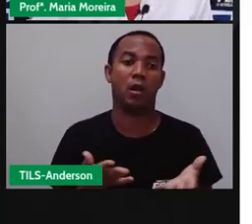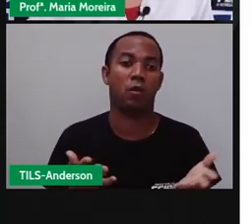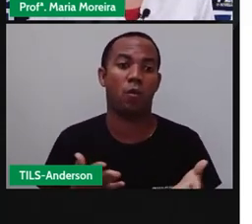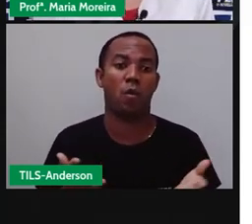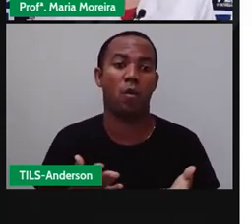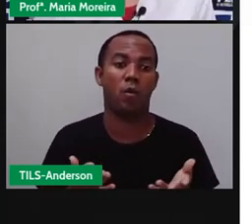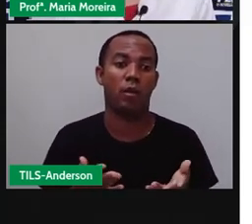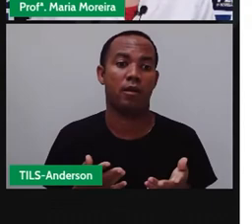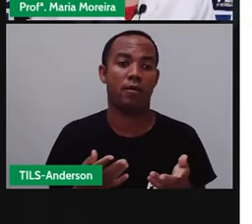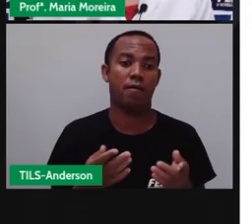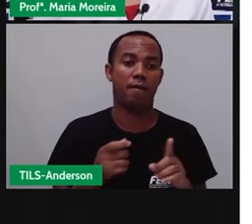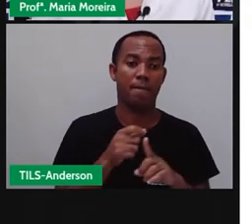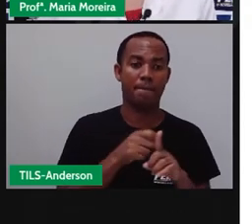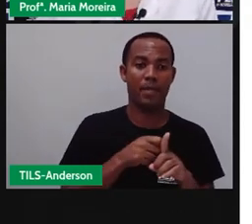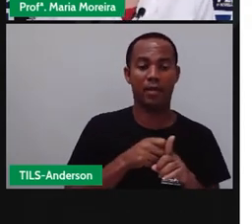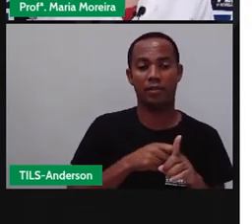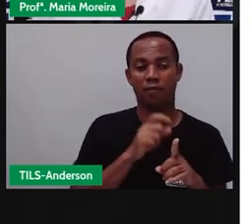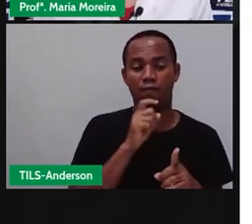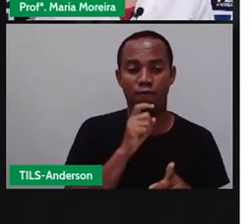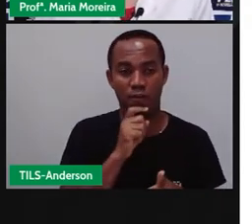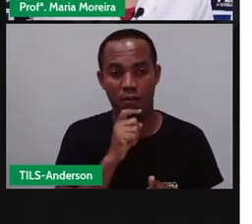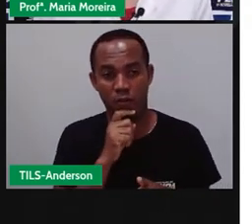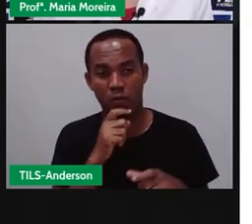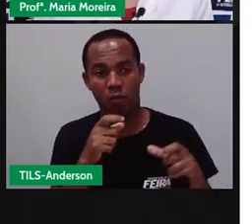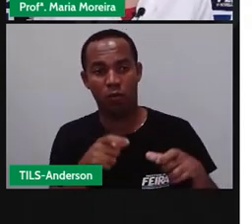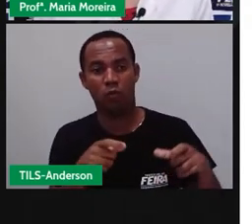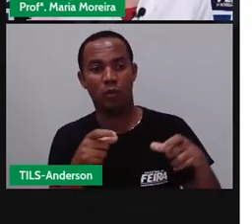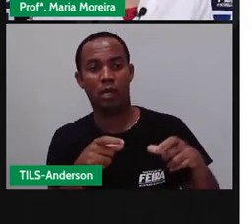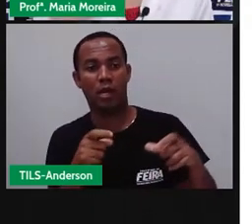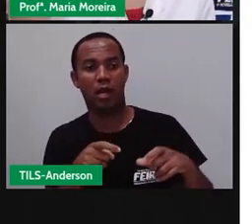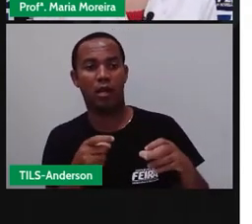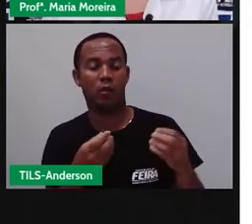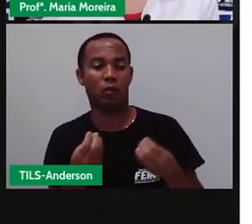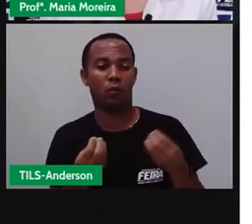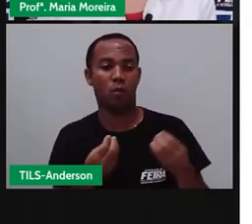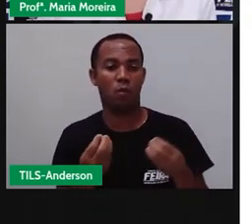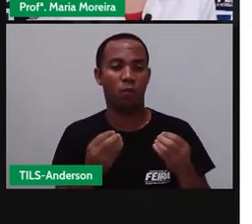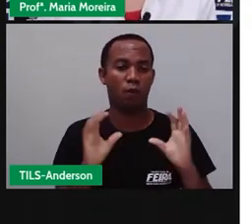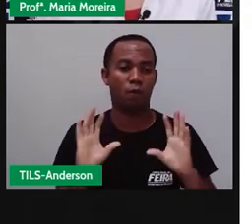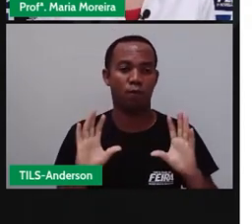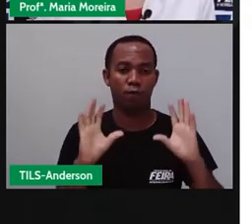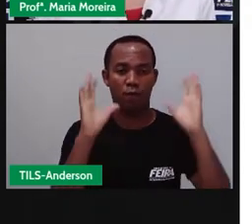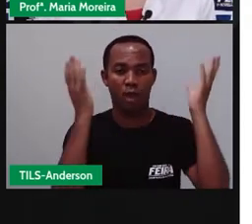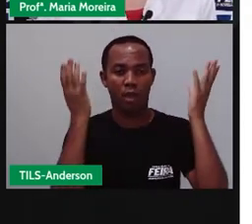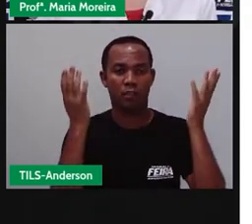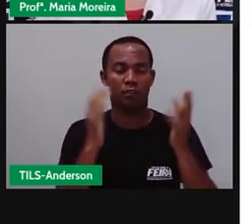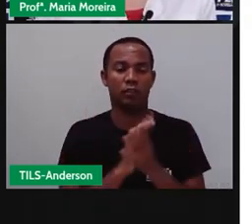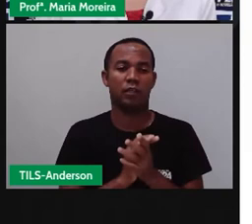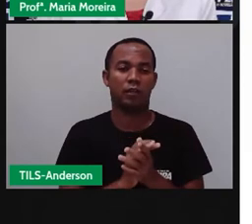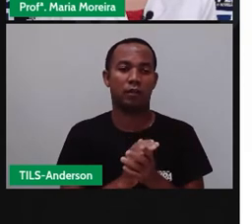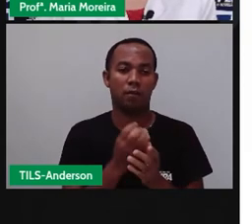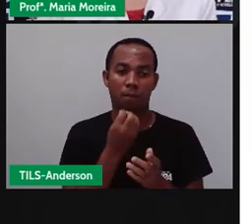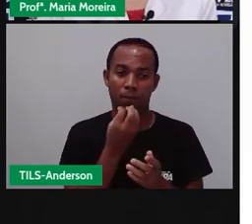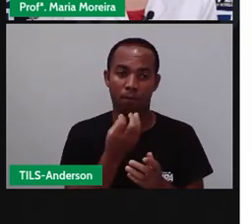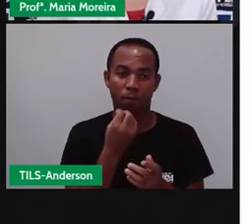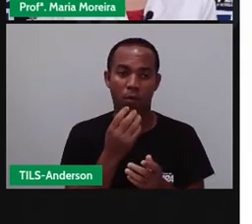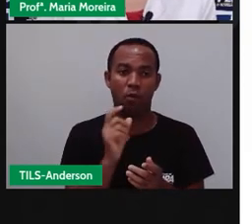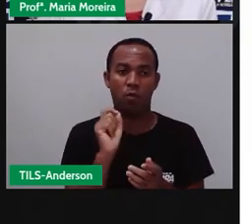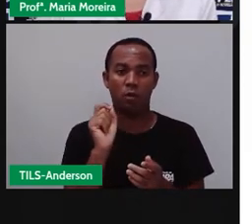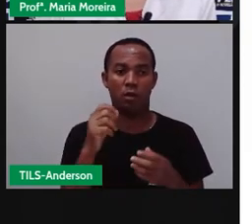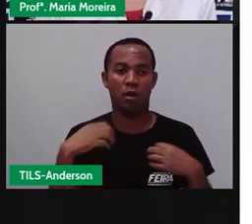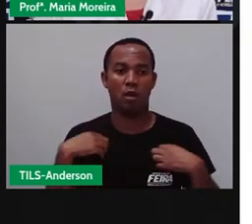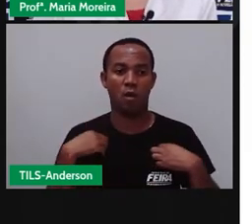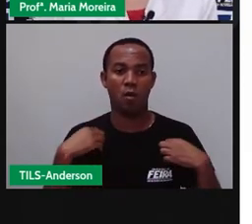Um período frio. Então, se a gente vai para algum lugar, né, nesse período aí das festas juninas, o ideal é o quê? Que se leve roupas